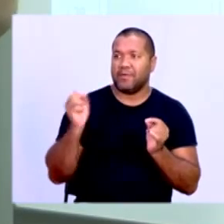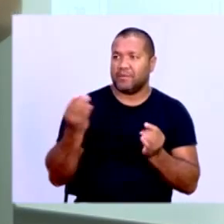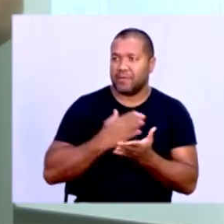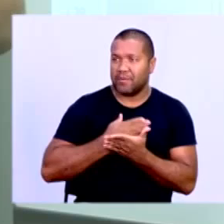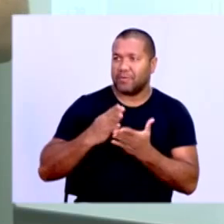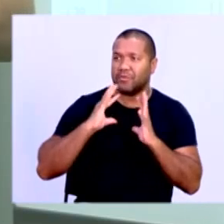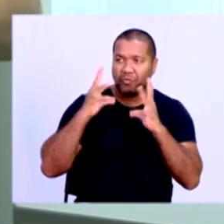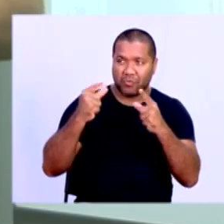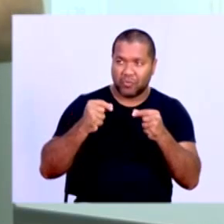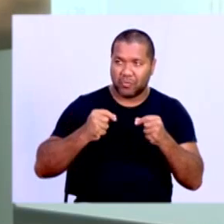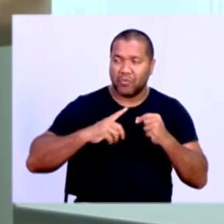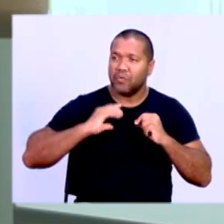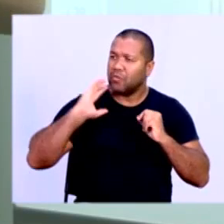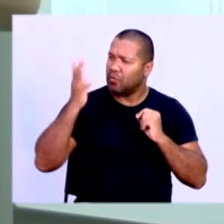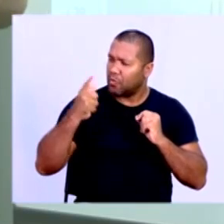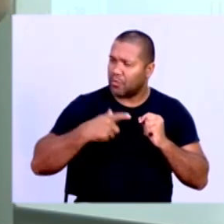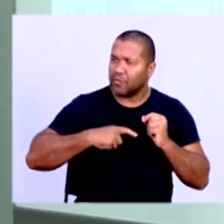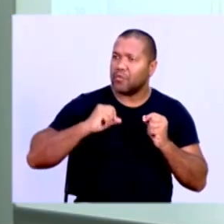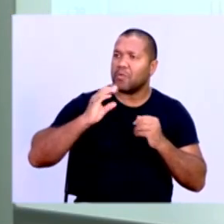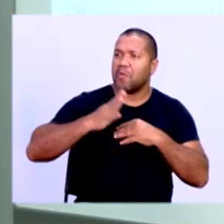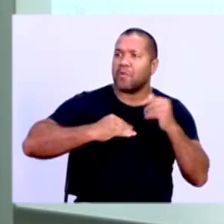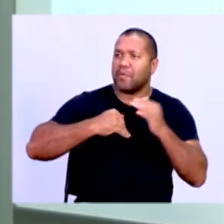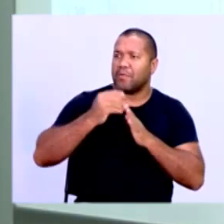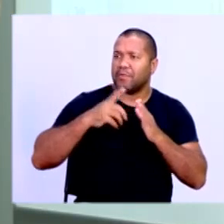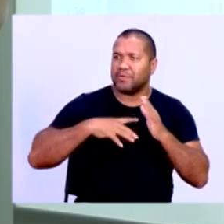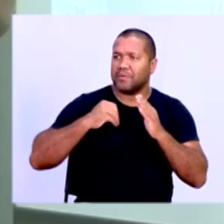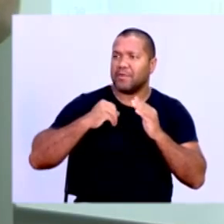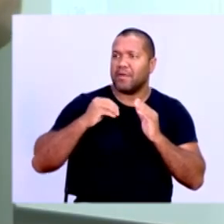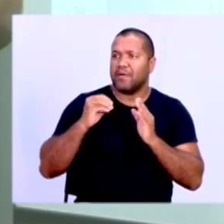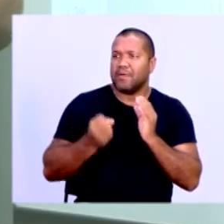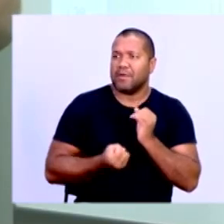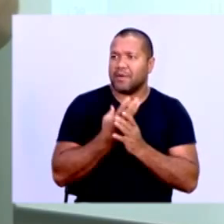de qualquer programador. Ele começa a fazer